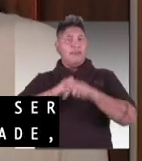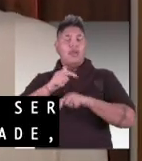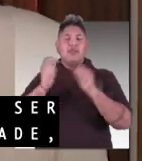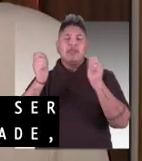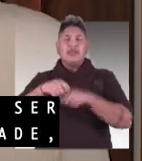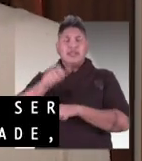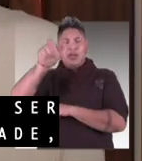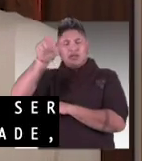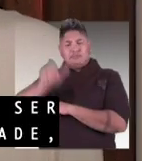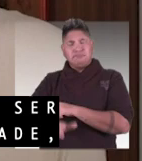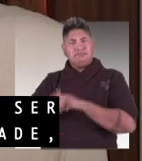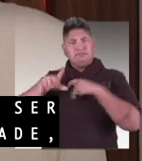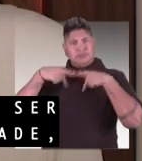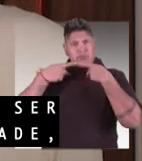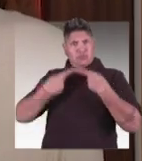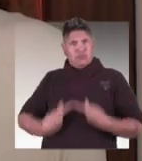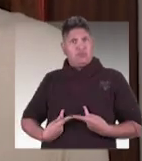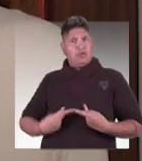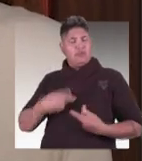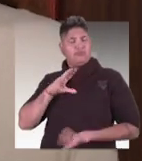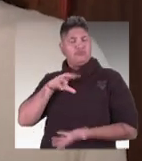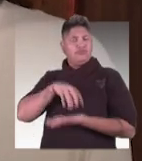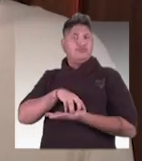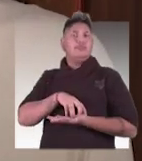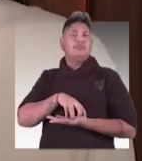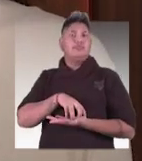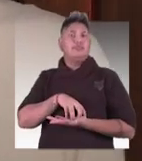a figura do ser humano na centralidade,